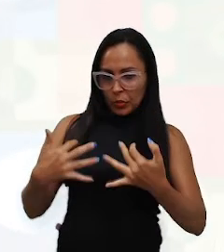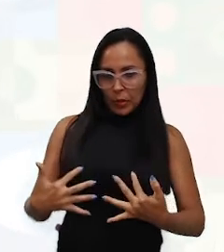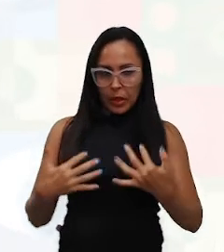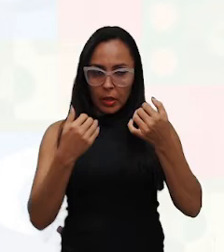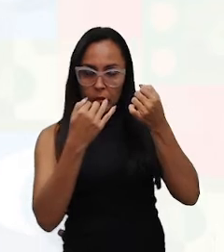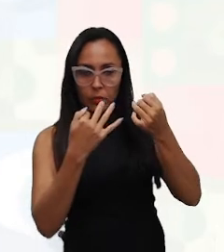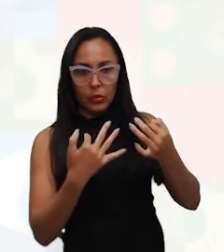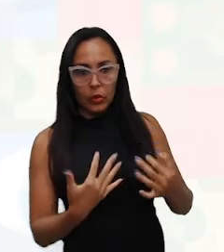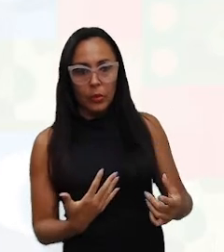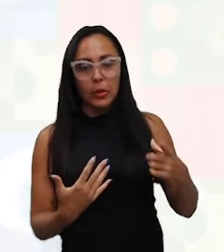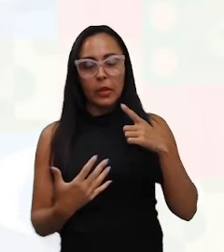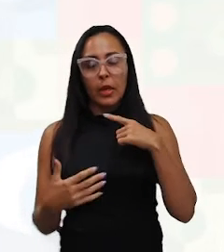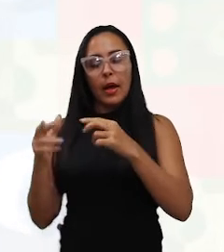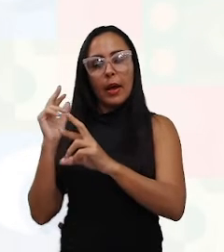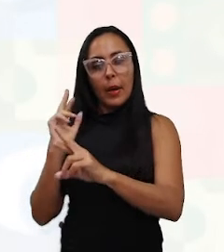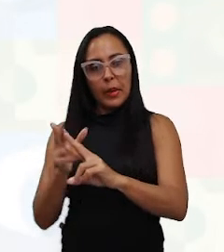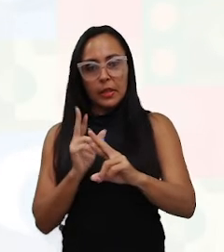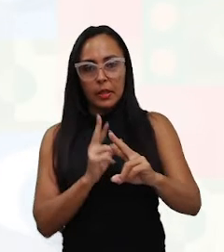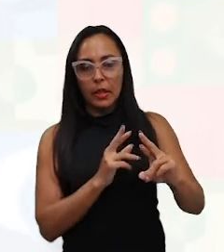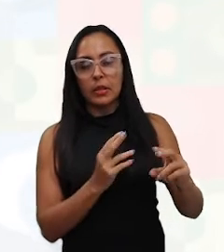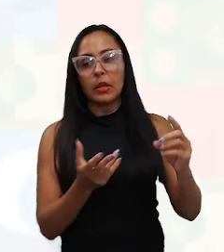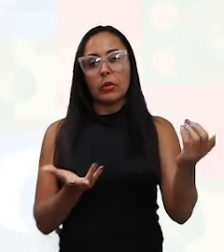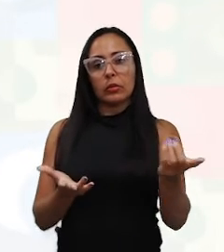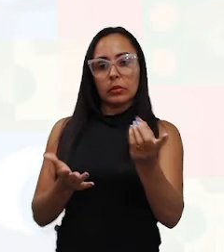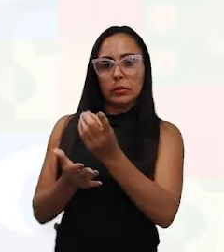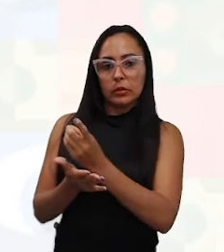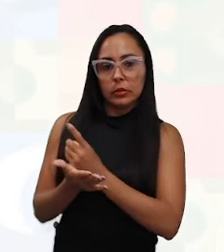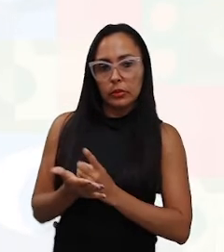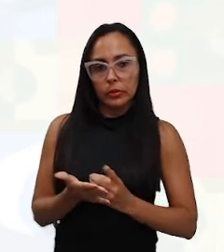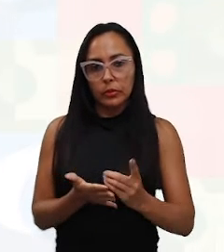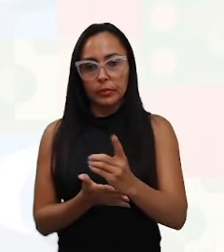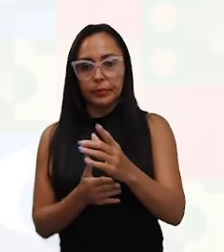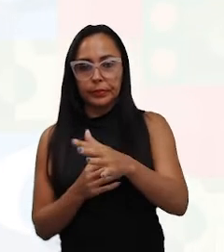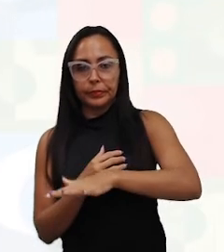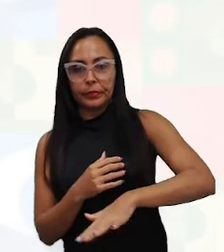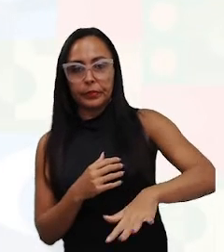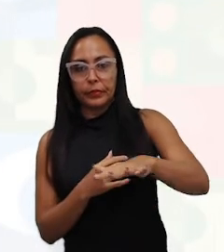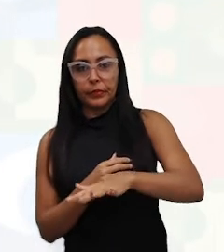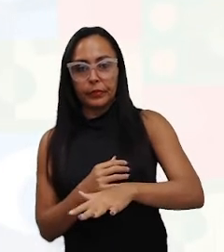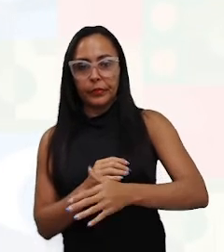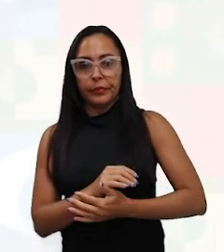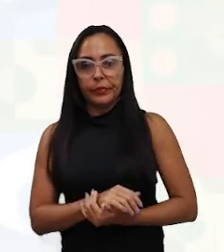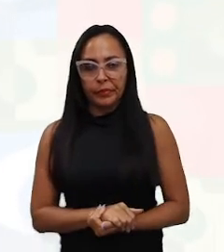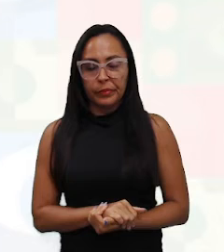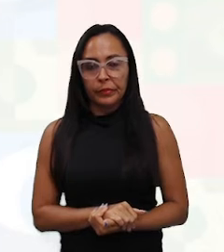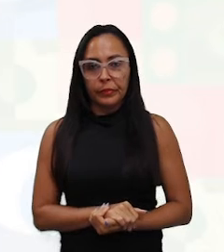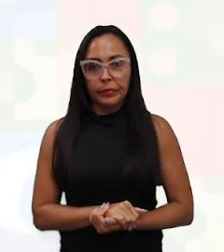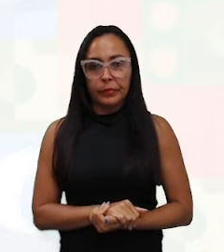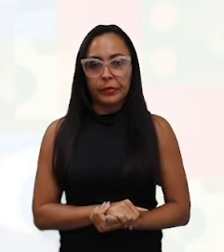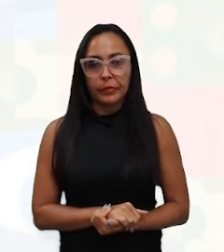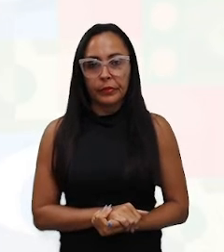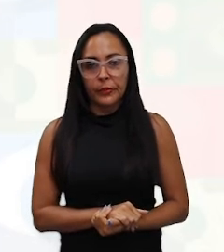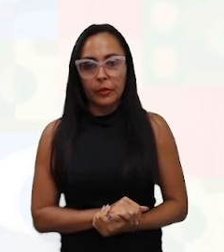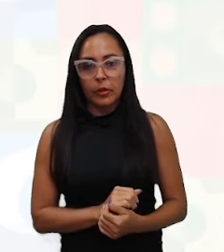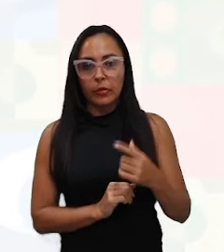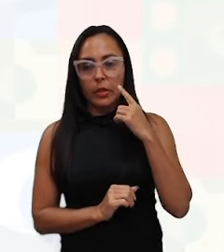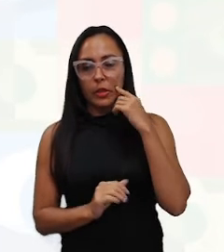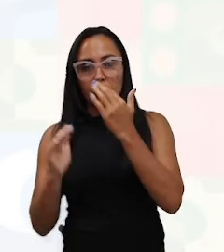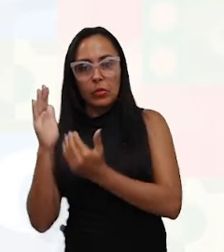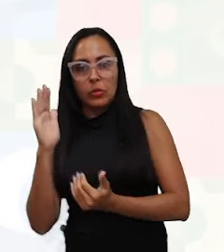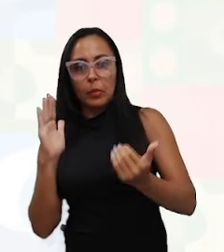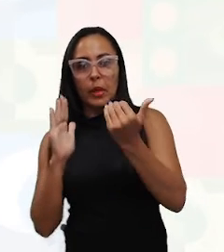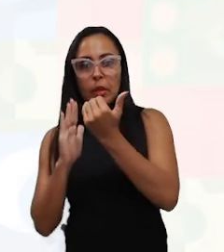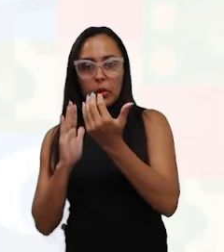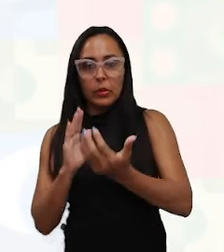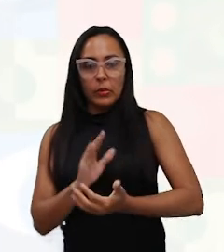a representação de um desenho de um ambiente em planta baixa, né, que é essa visão superior do